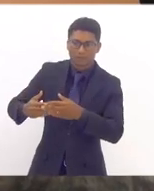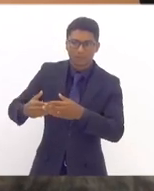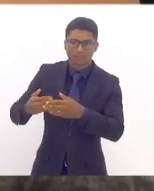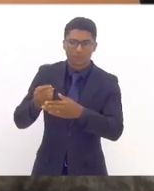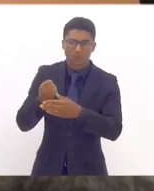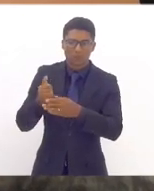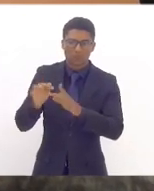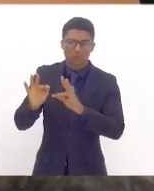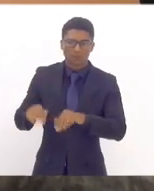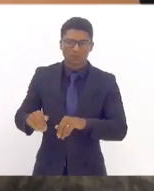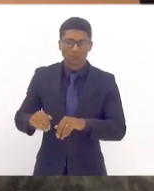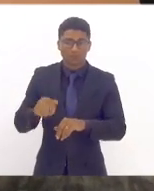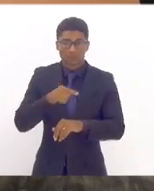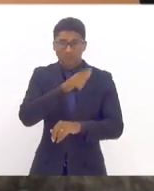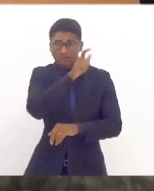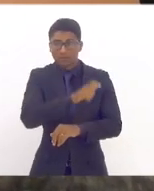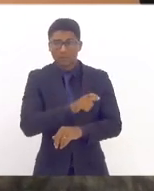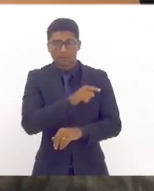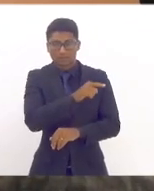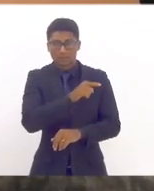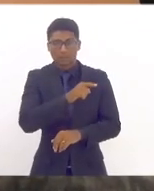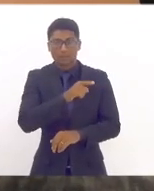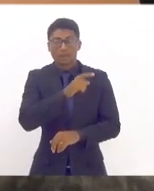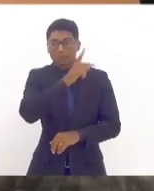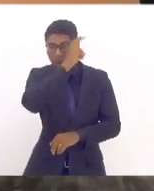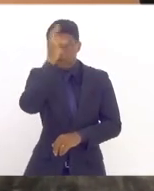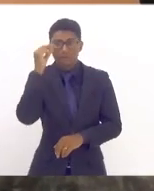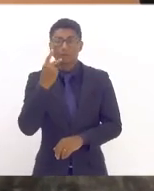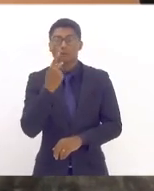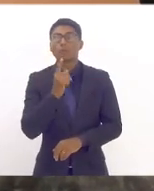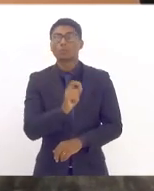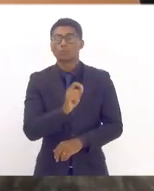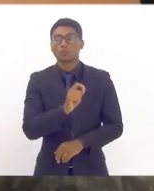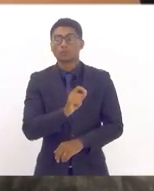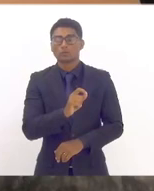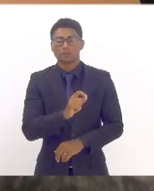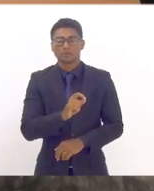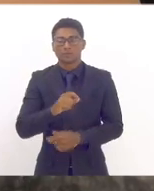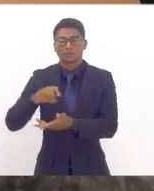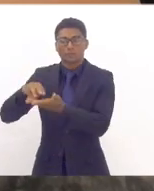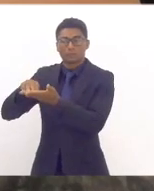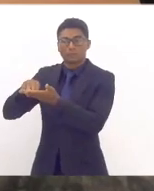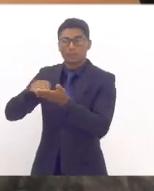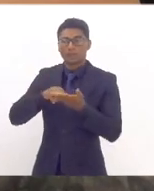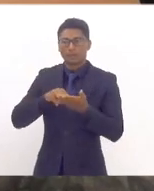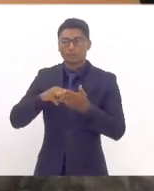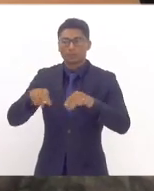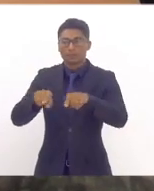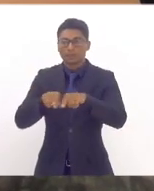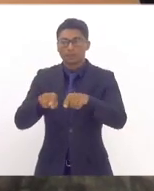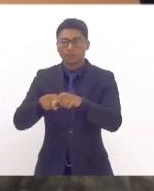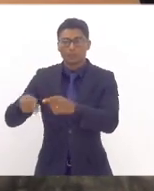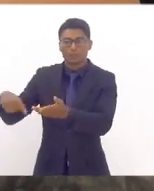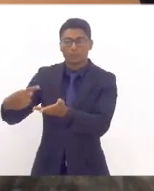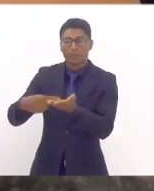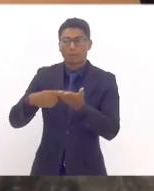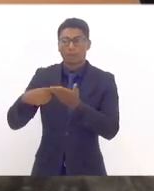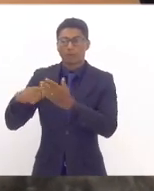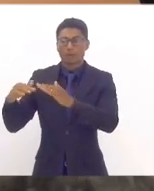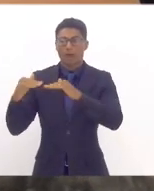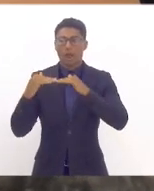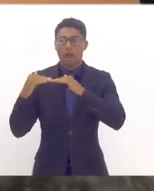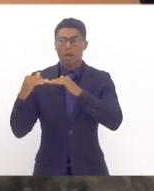foi Claro a mensagem e o acordo que produzir o poder